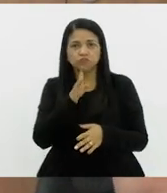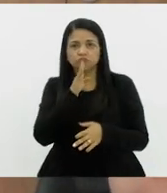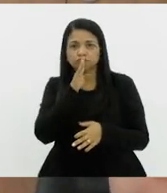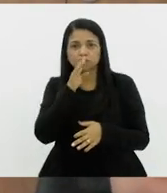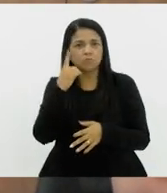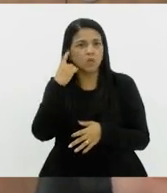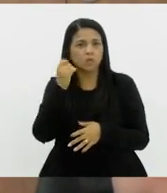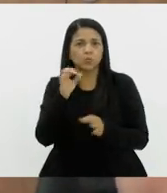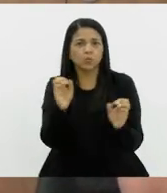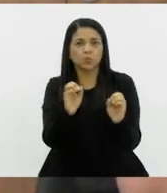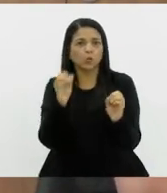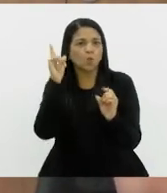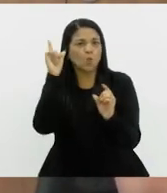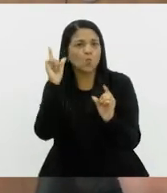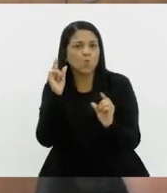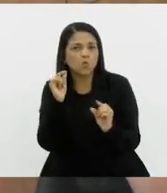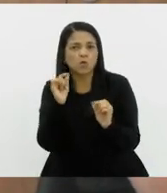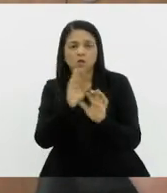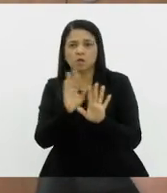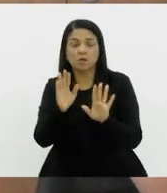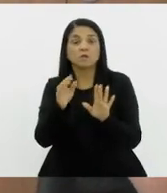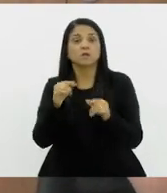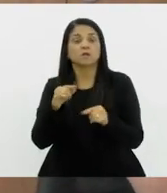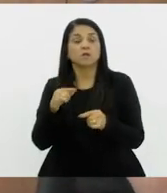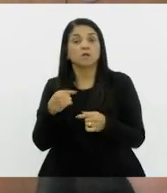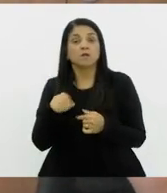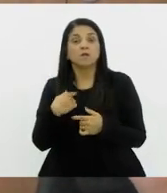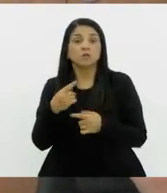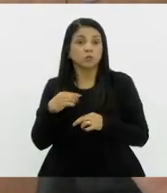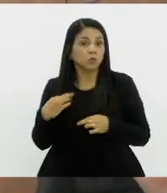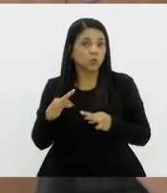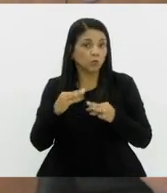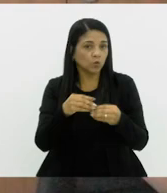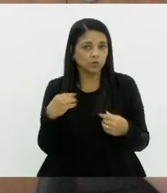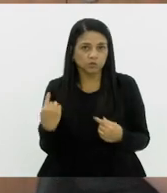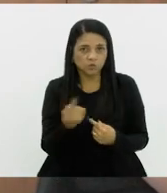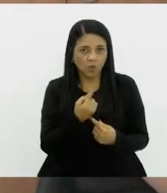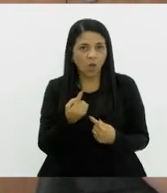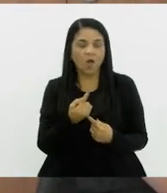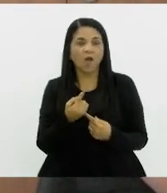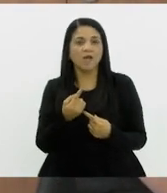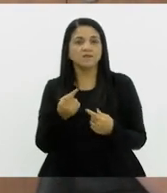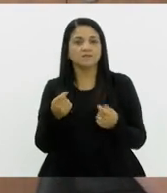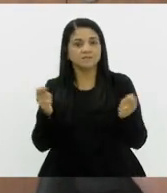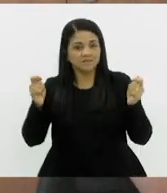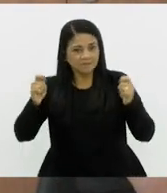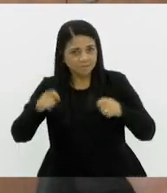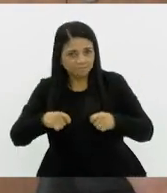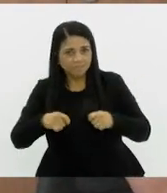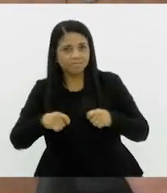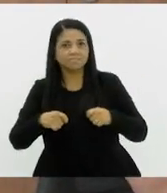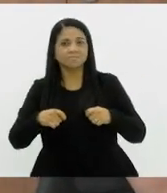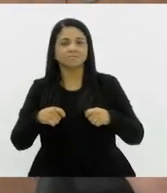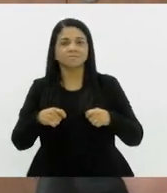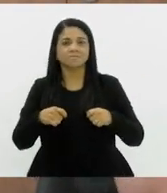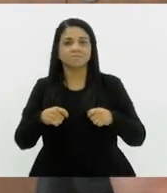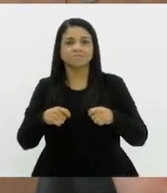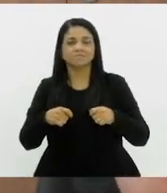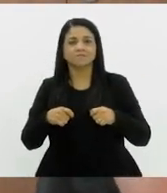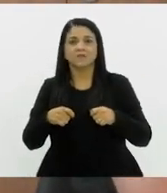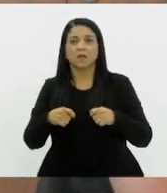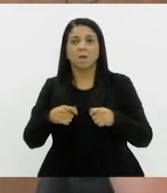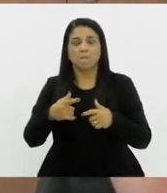mais irônico que possa ser, que todos nós somos beneficiados diretamente. Se nós hoje temos capacidade, por exemplo, de